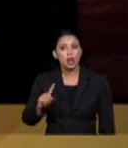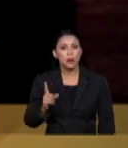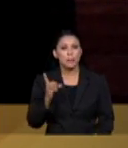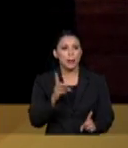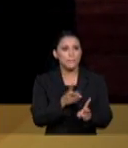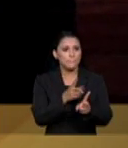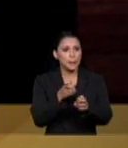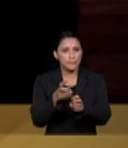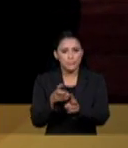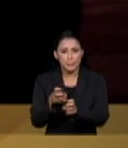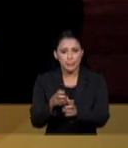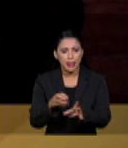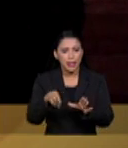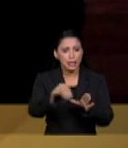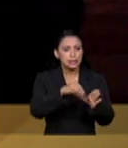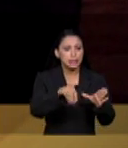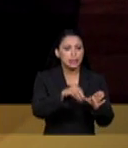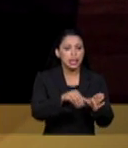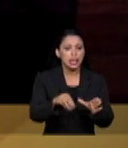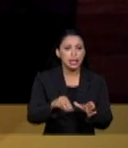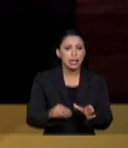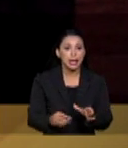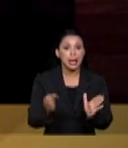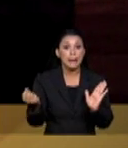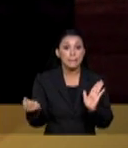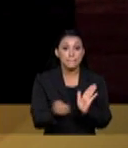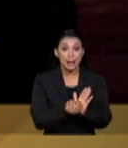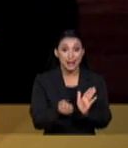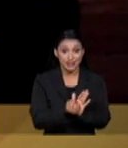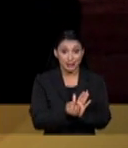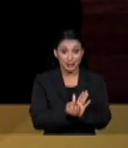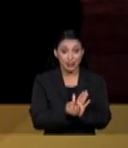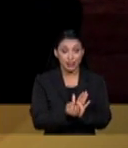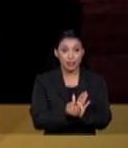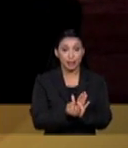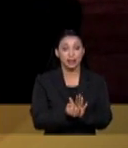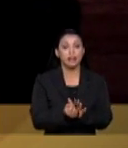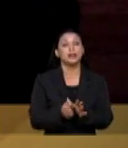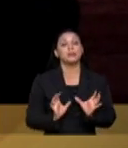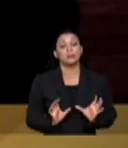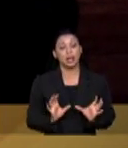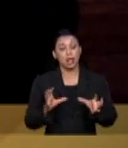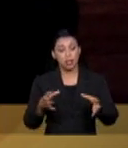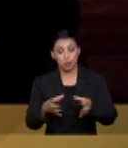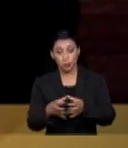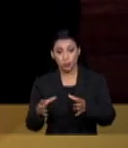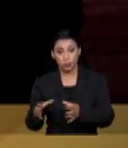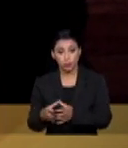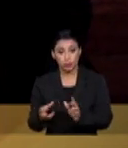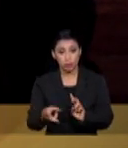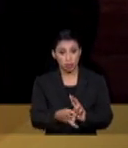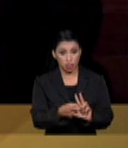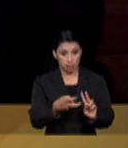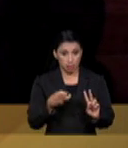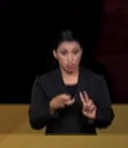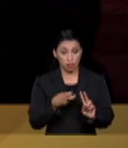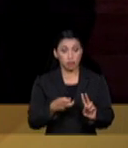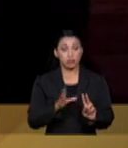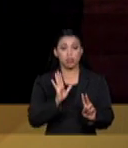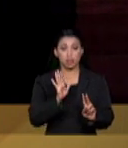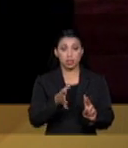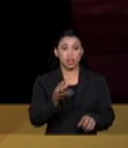essas terra e de marcar lá no interesse das Comunidades indígenas que